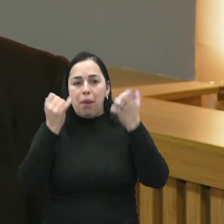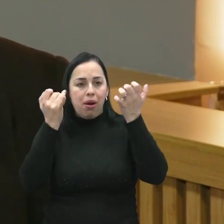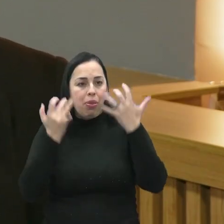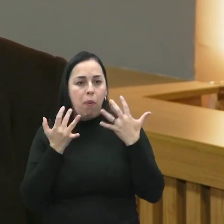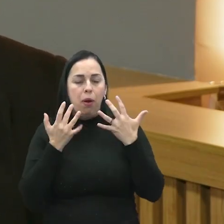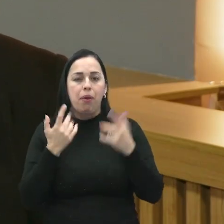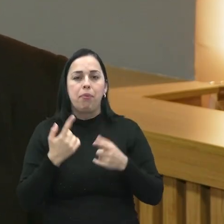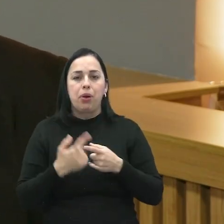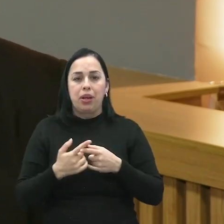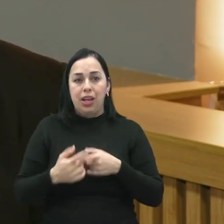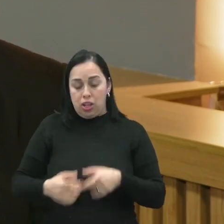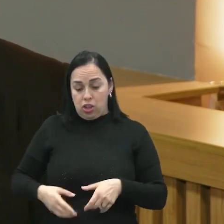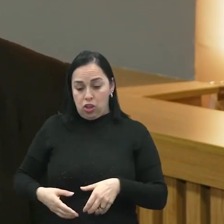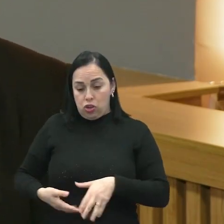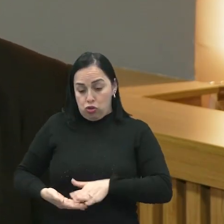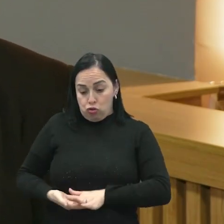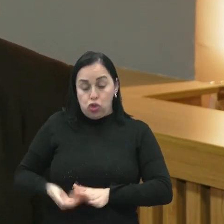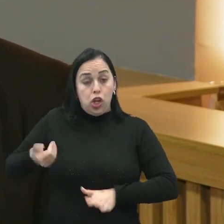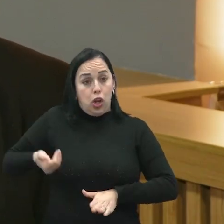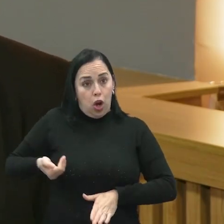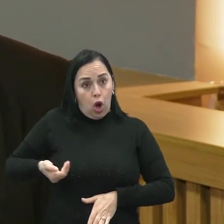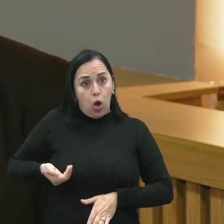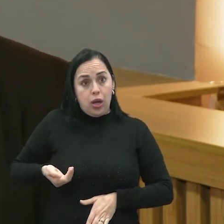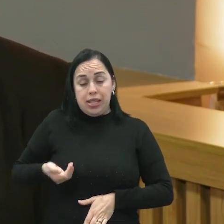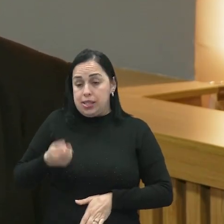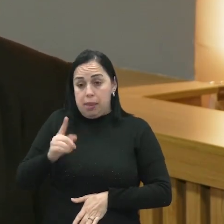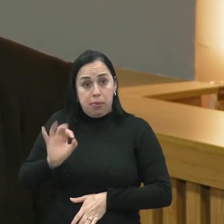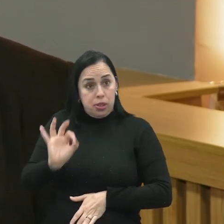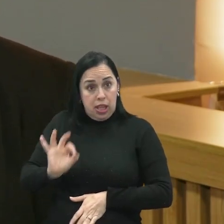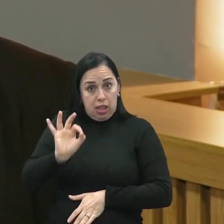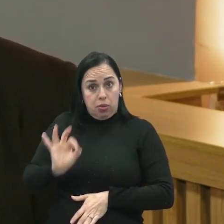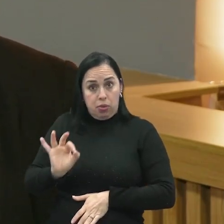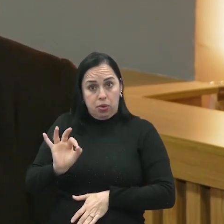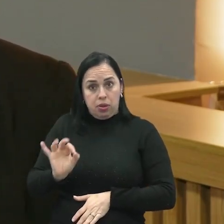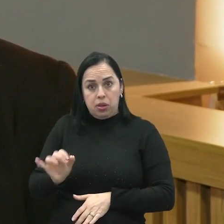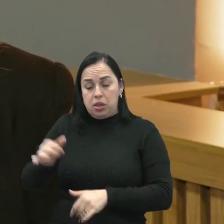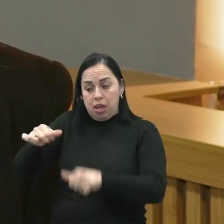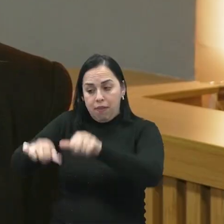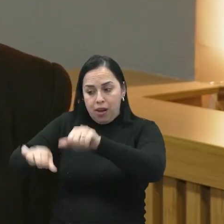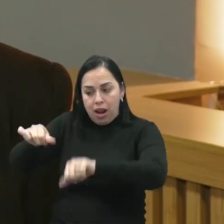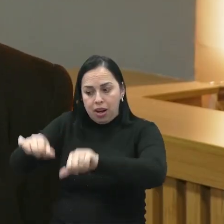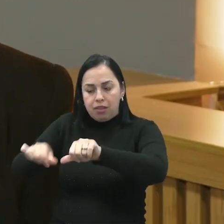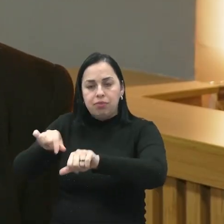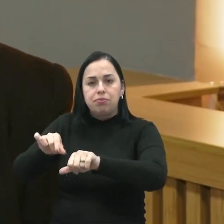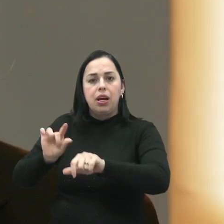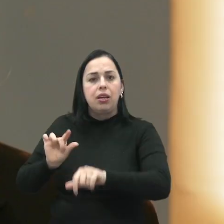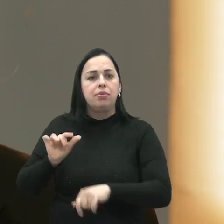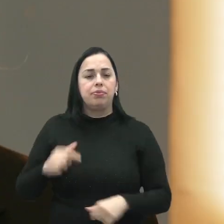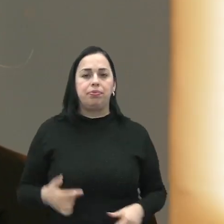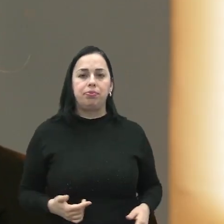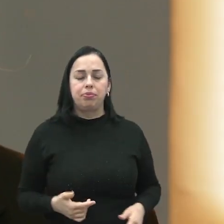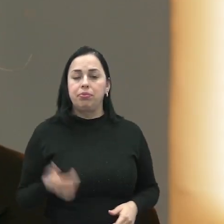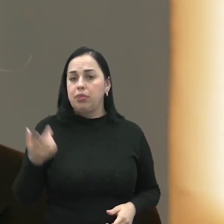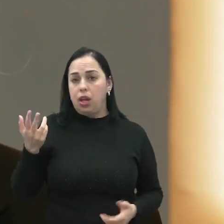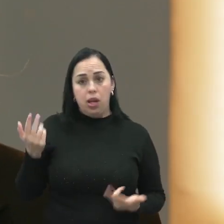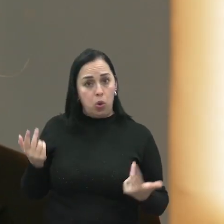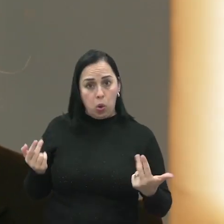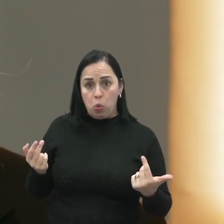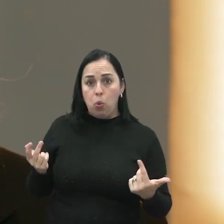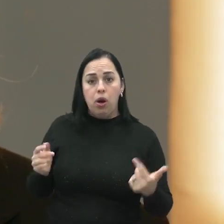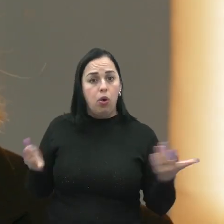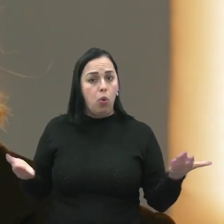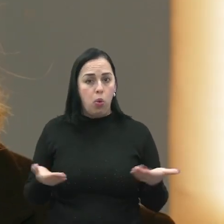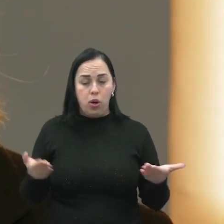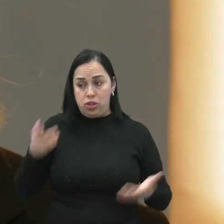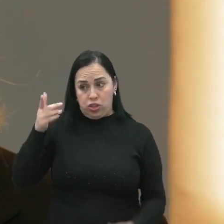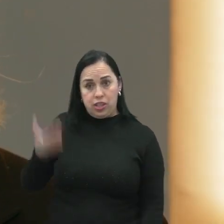essa retirada total dessa lesão. E foi um procedimento curativo. Casos como o da Kátia,